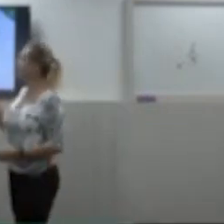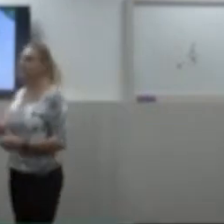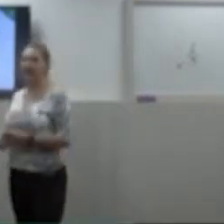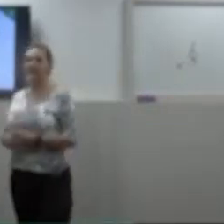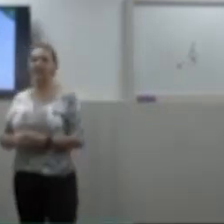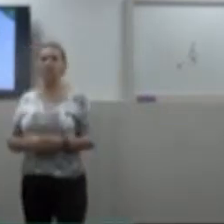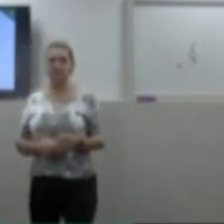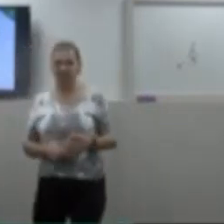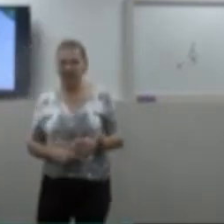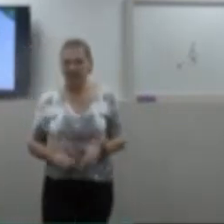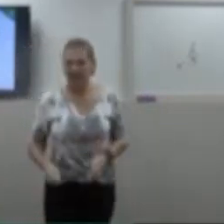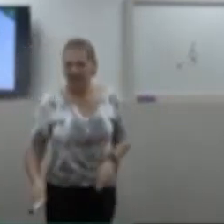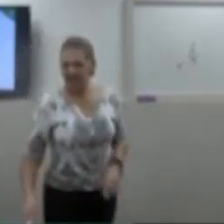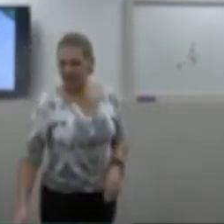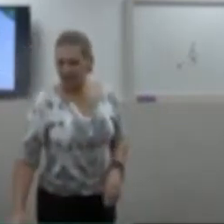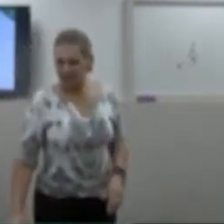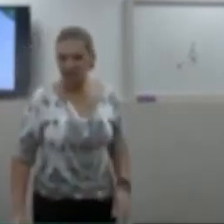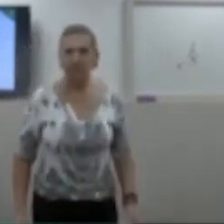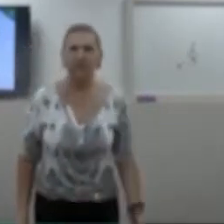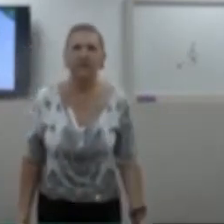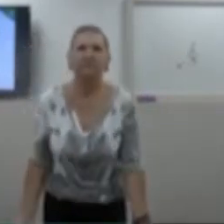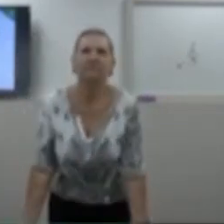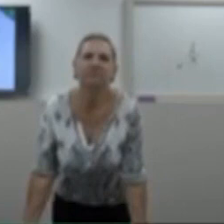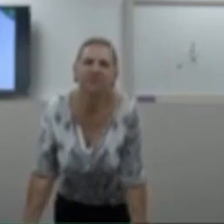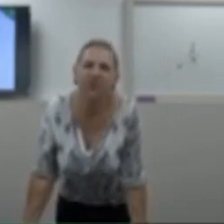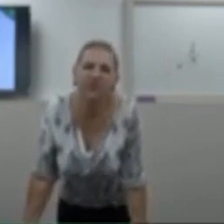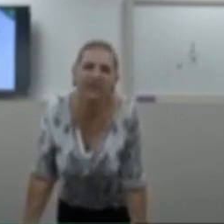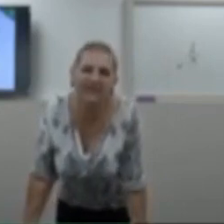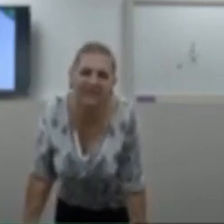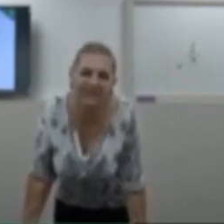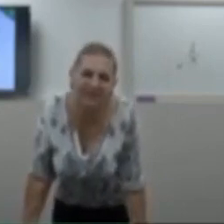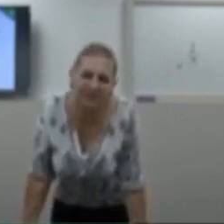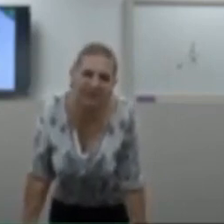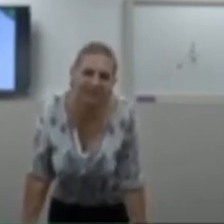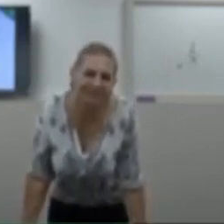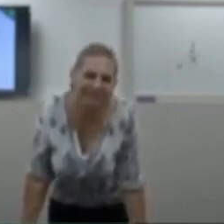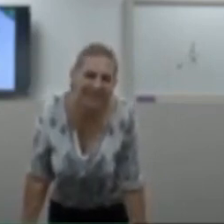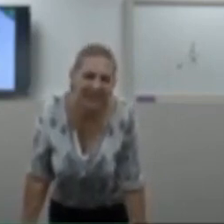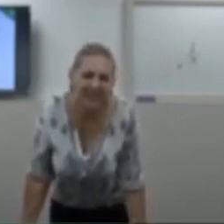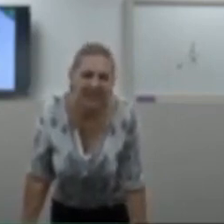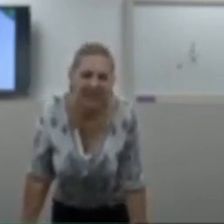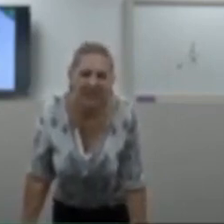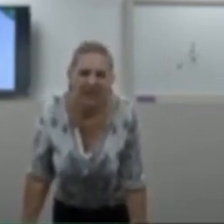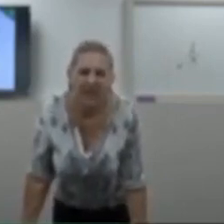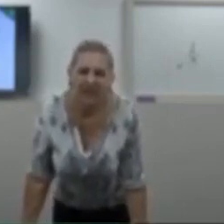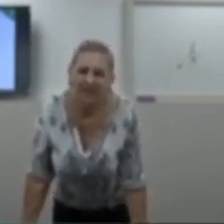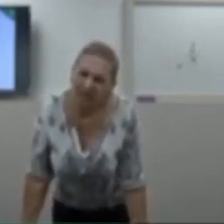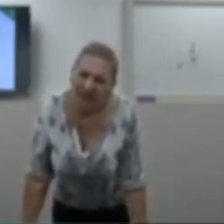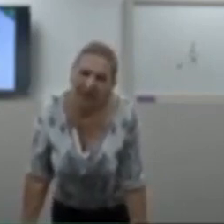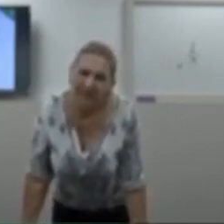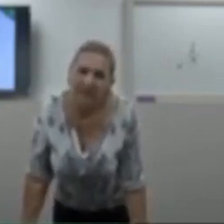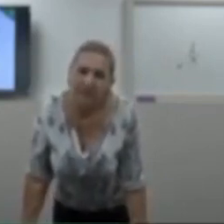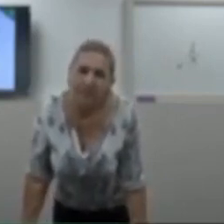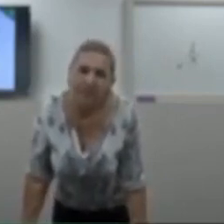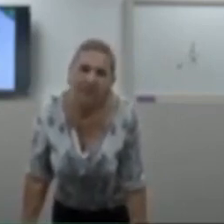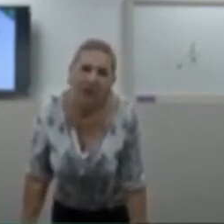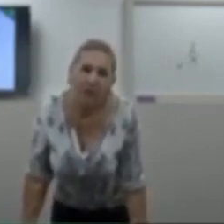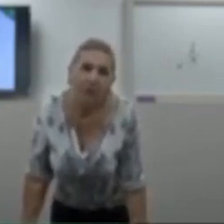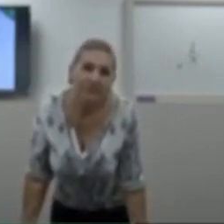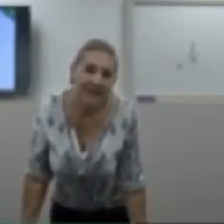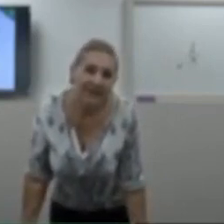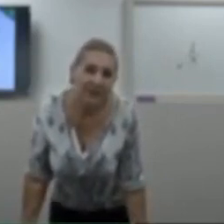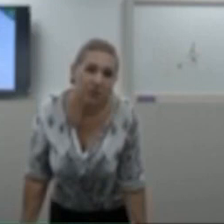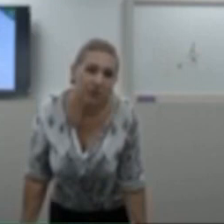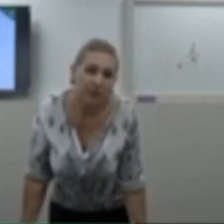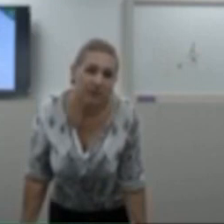4 décimos. Credo, professora, não gostei desse exemplo. Na verdade, eu